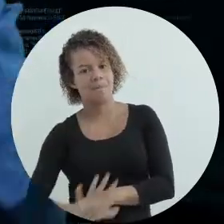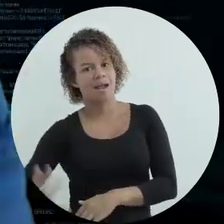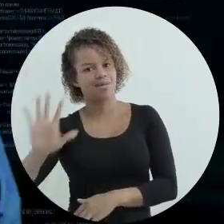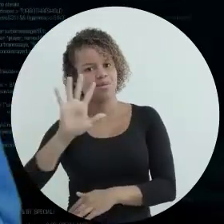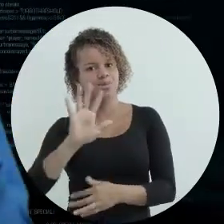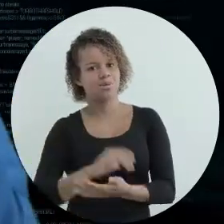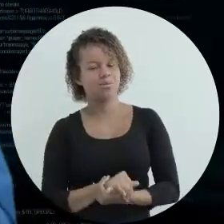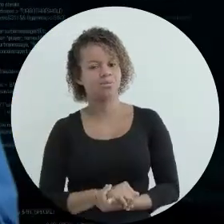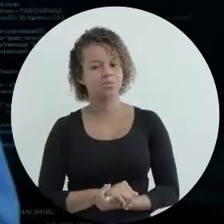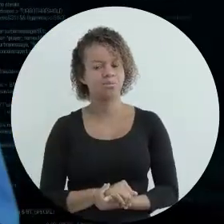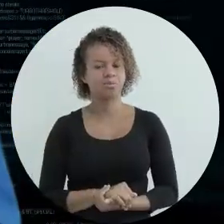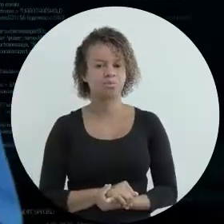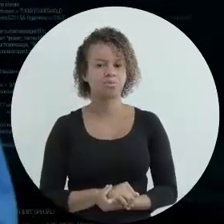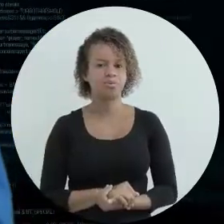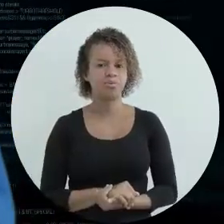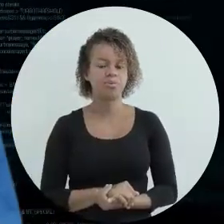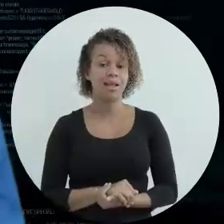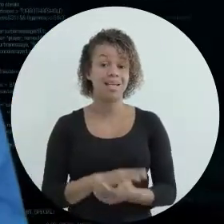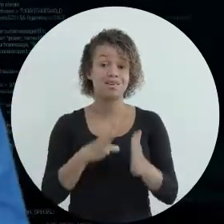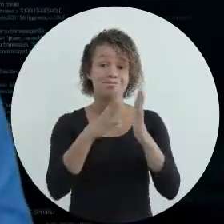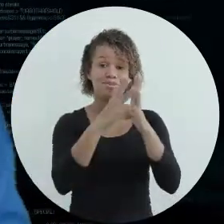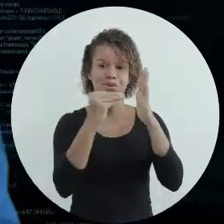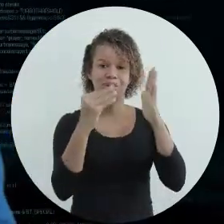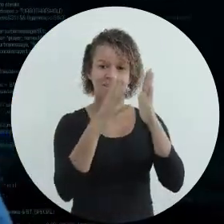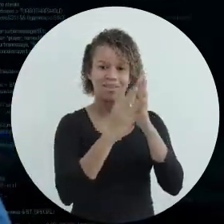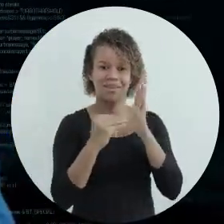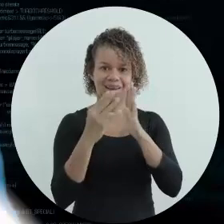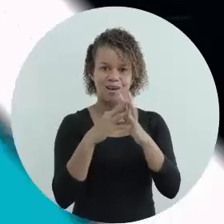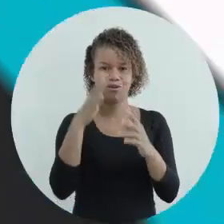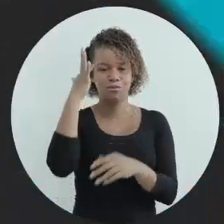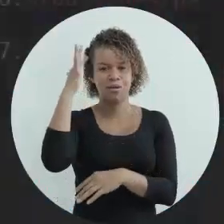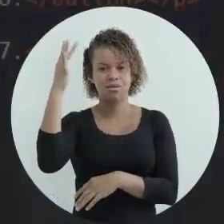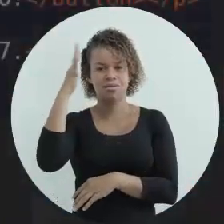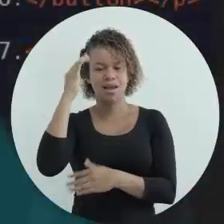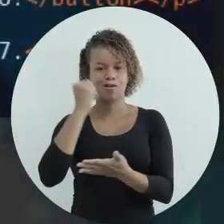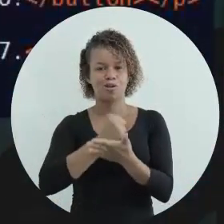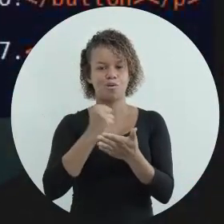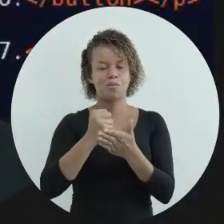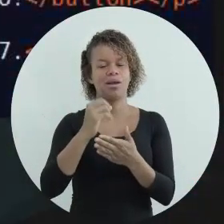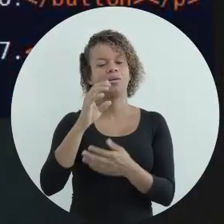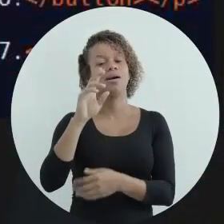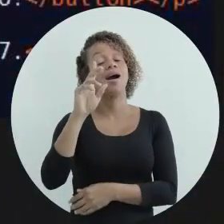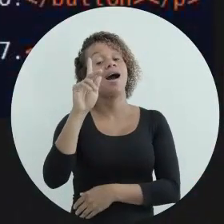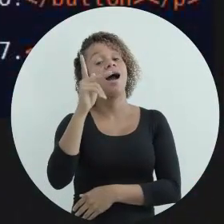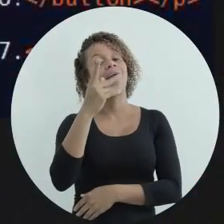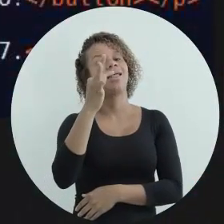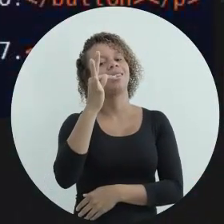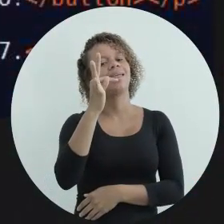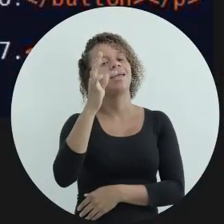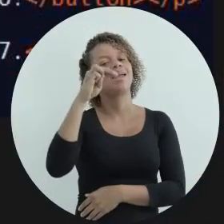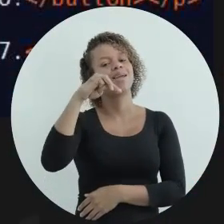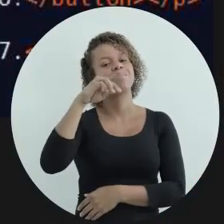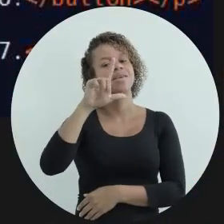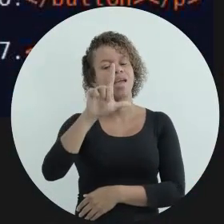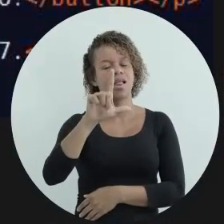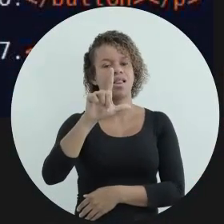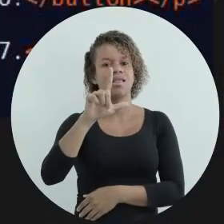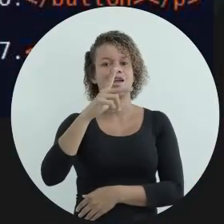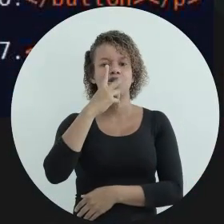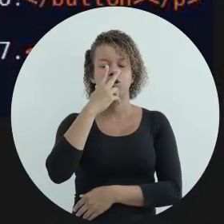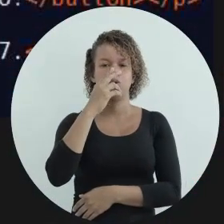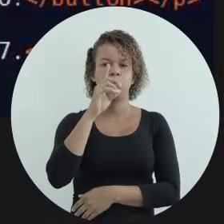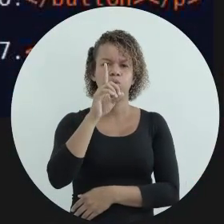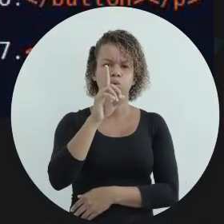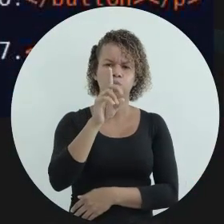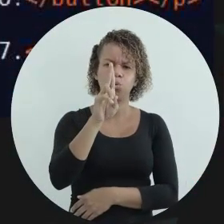Esse modelo, essa forma de pensar o documento HTML é chamado de DOM, certo? Document Object Model.